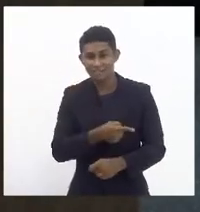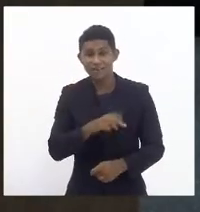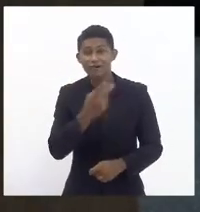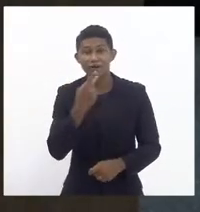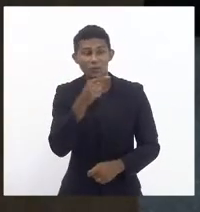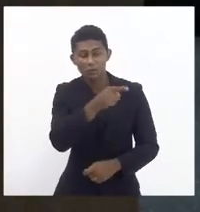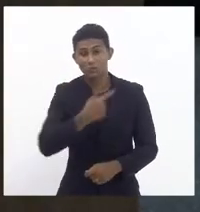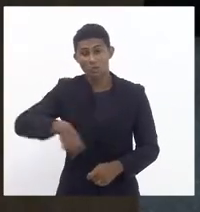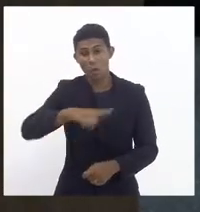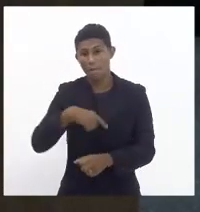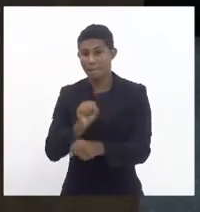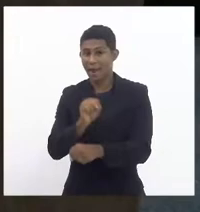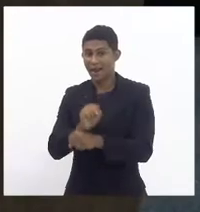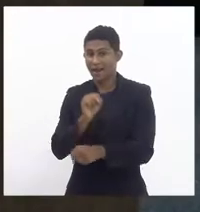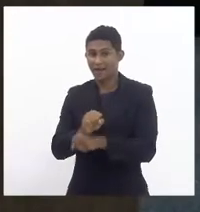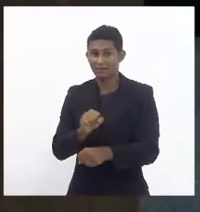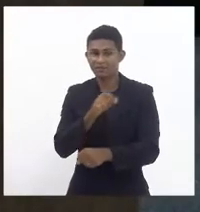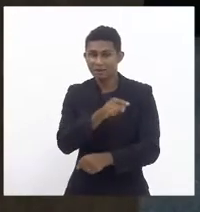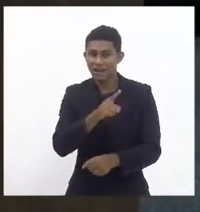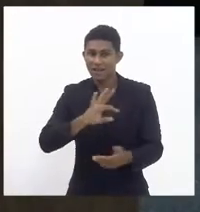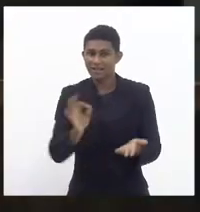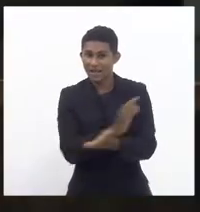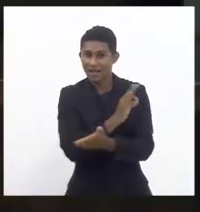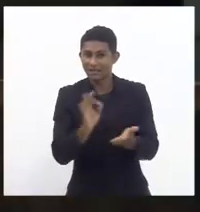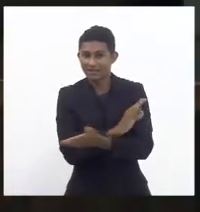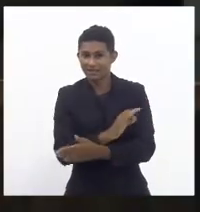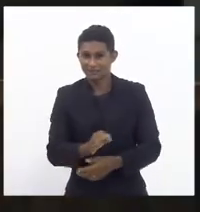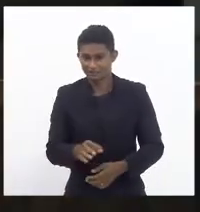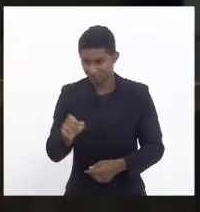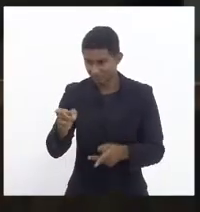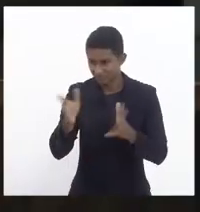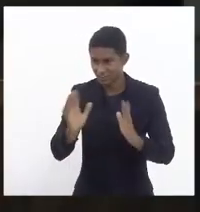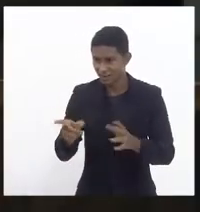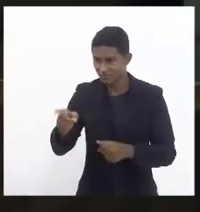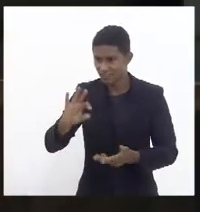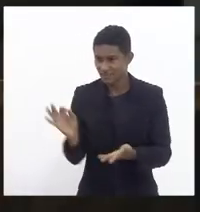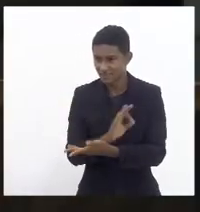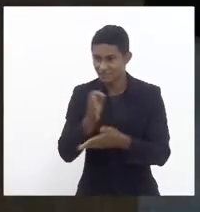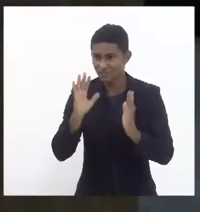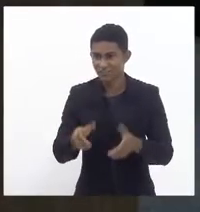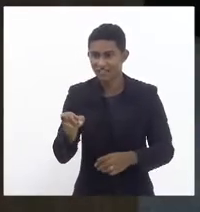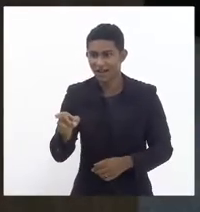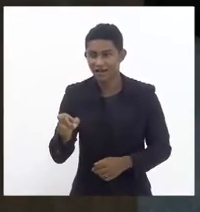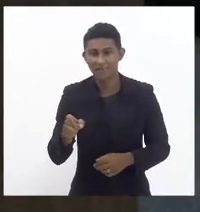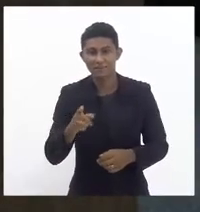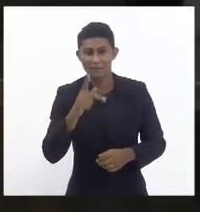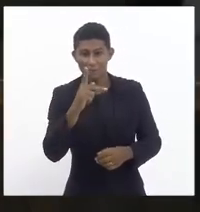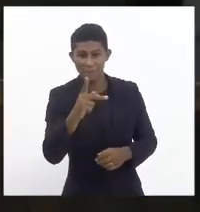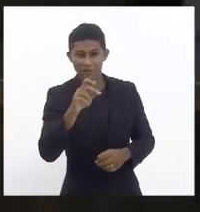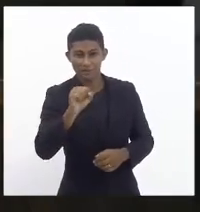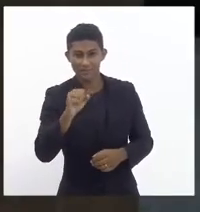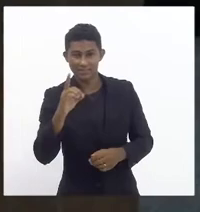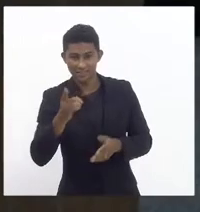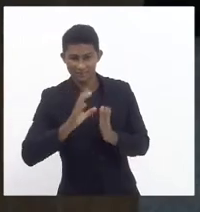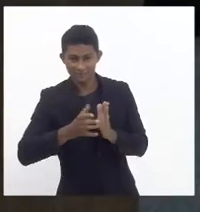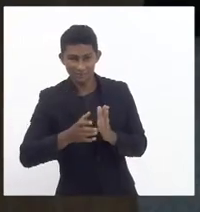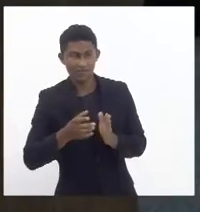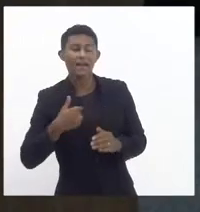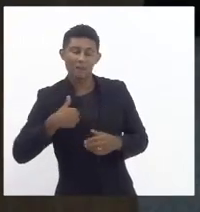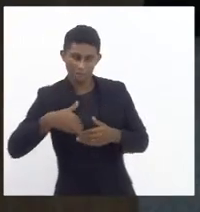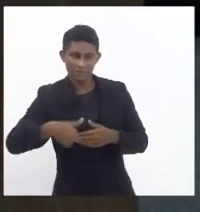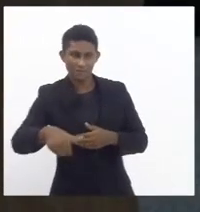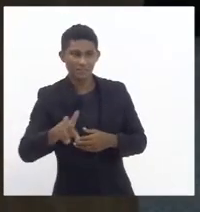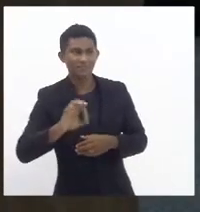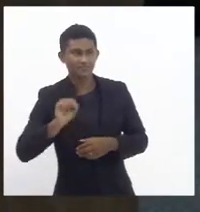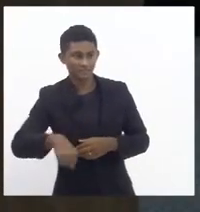ia poder ser na ficha só esqueceu de falar as diferenças Death Note Nacional fiz do PSD vou acionar em breve